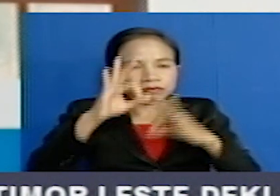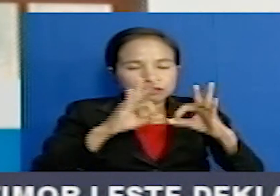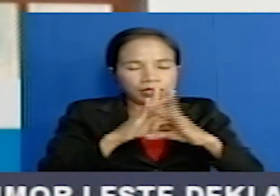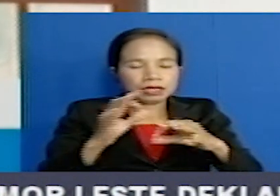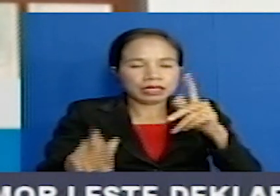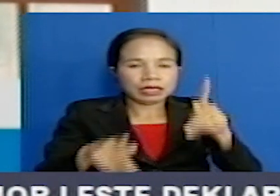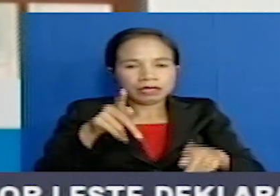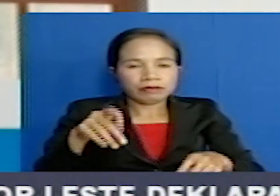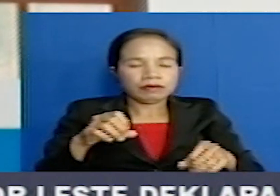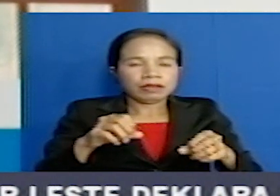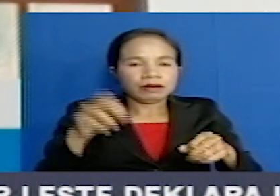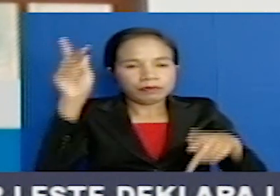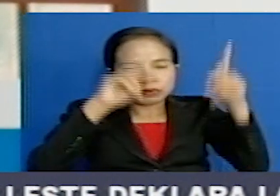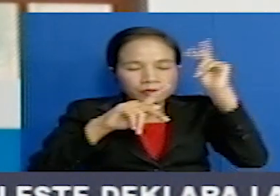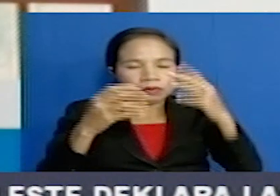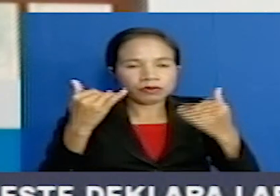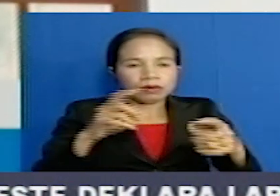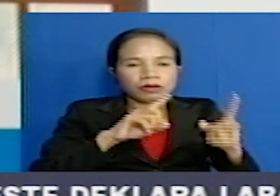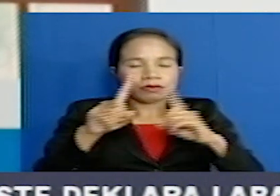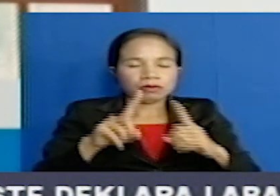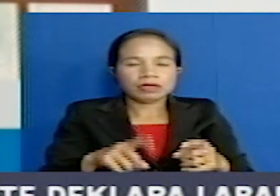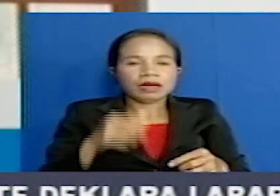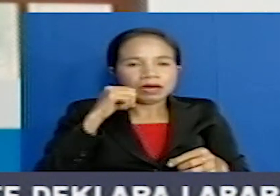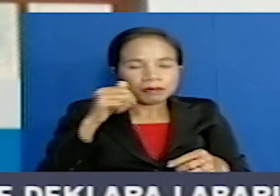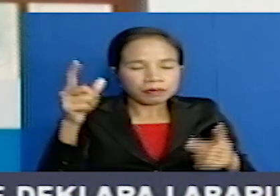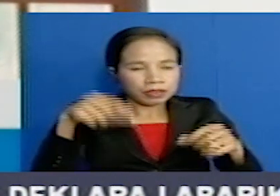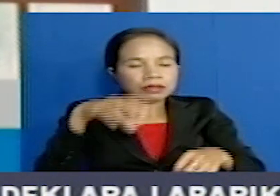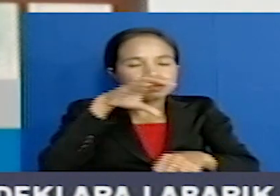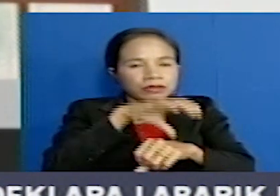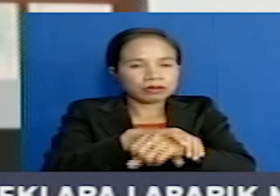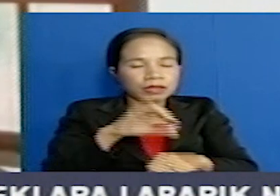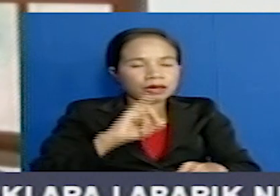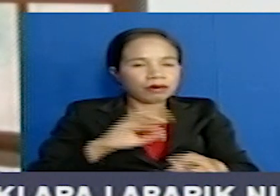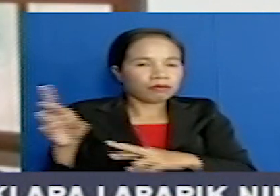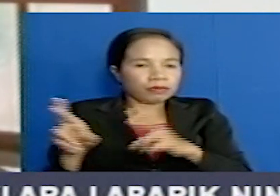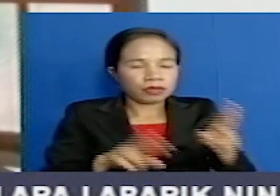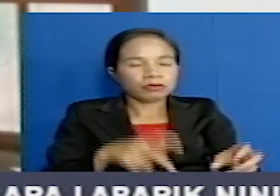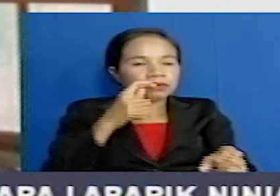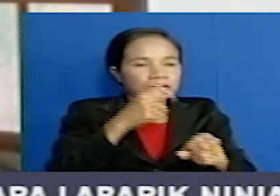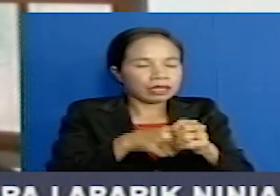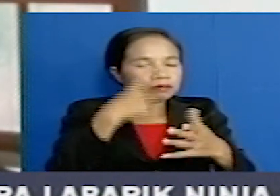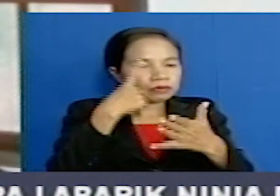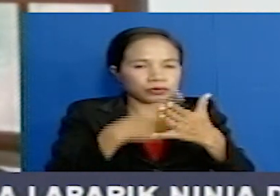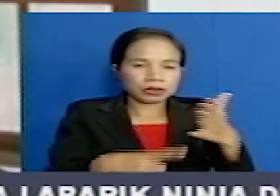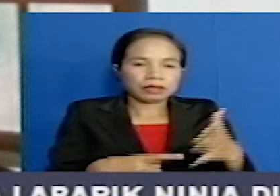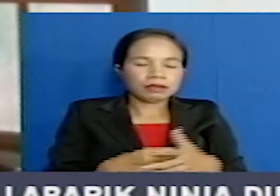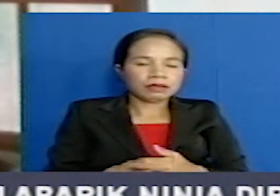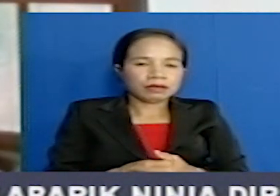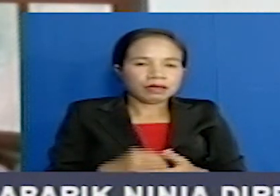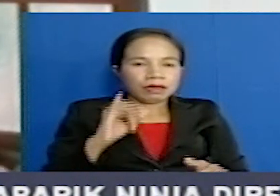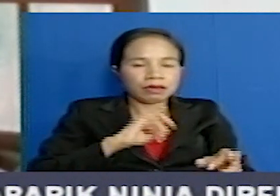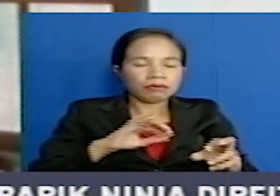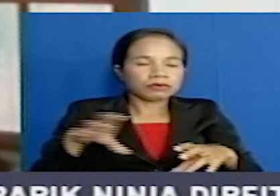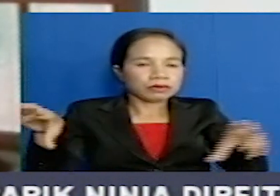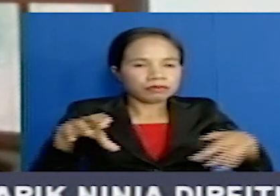problema o hen kolia a bono hal hau si karu normai hau pronto hau qualquer tempo qualquer dia hau ni tele hau ni